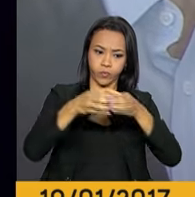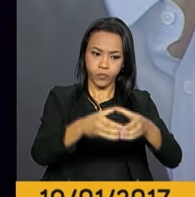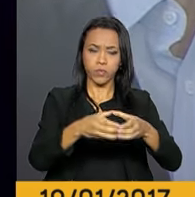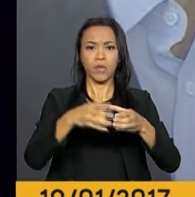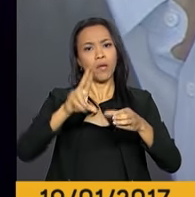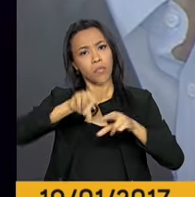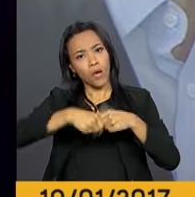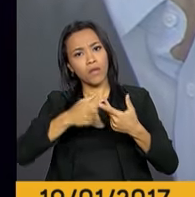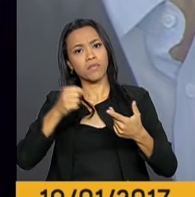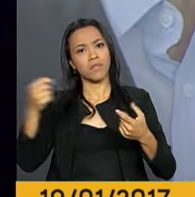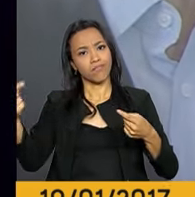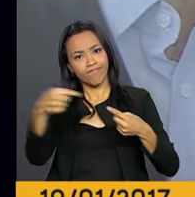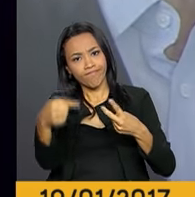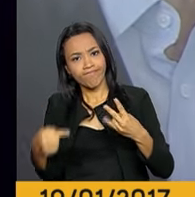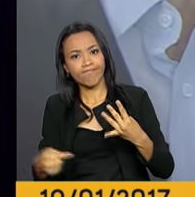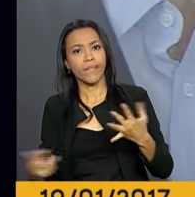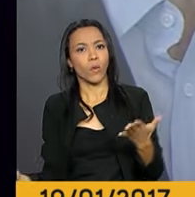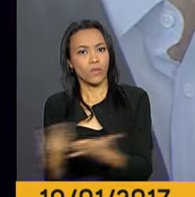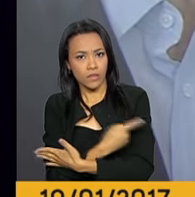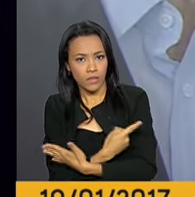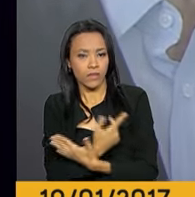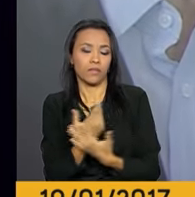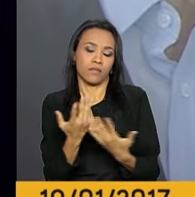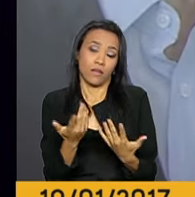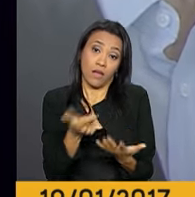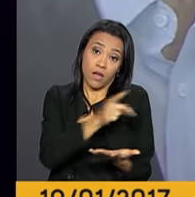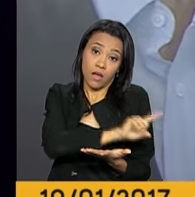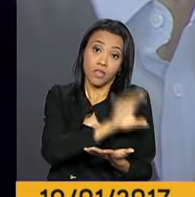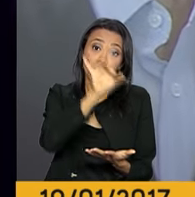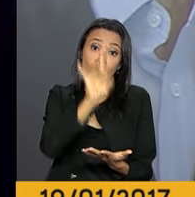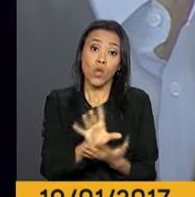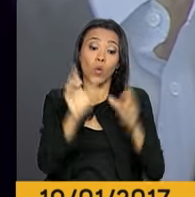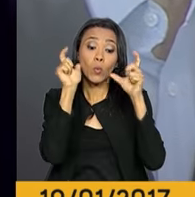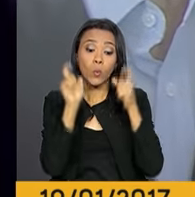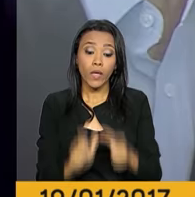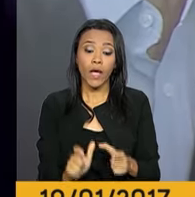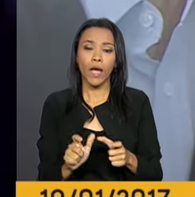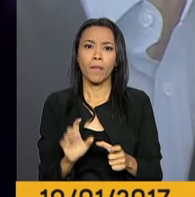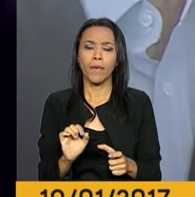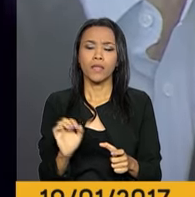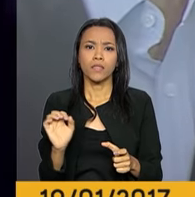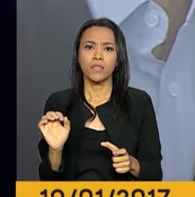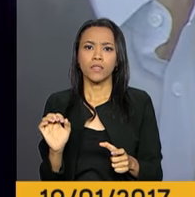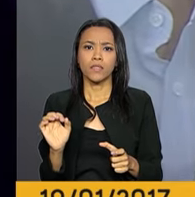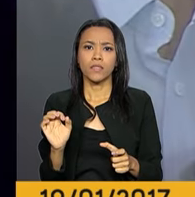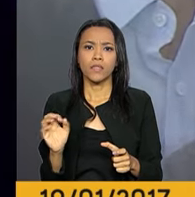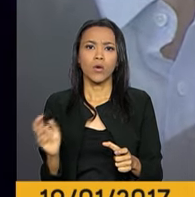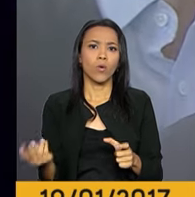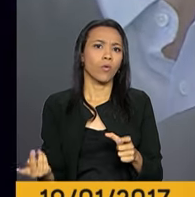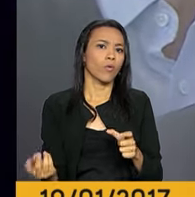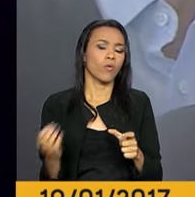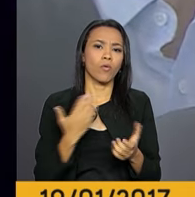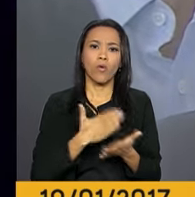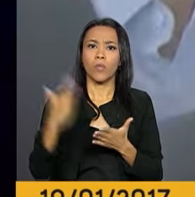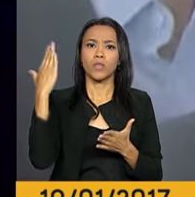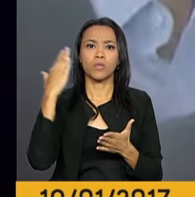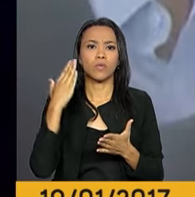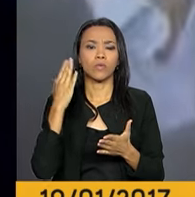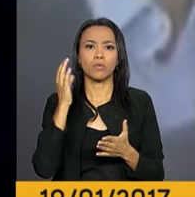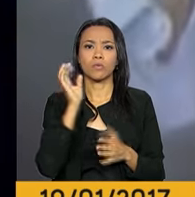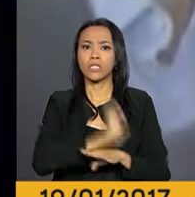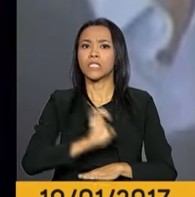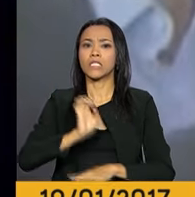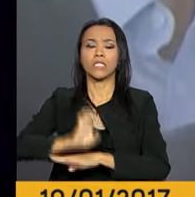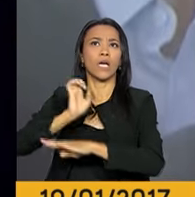né? Ou seja, aparentemente era uma questão só local, mas que começou a ultrapassar as fronteiras físicas